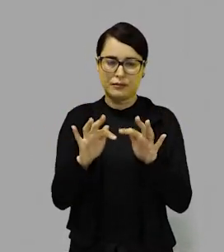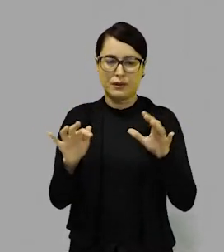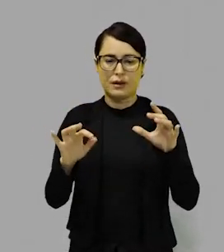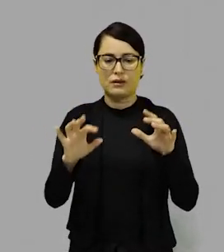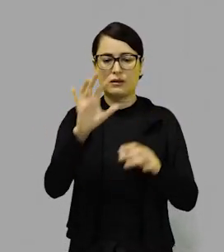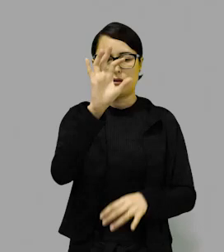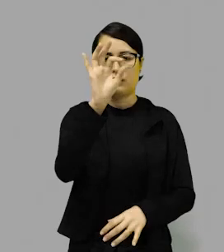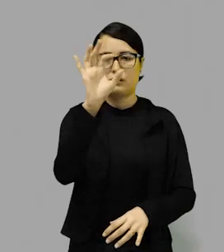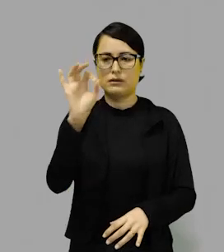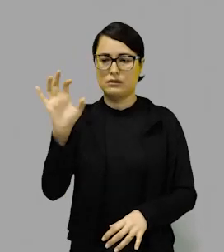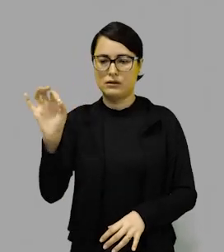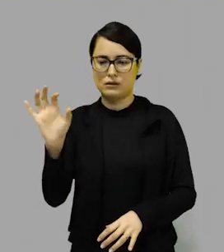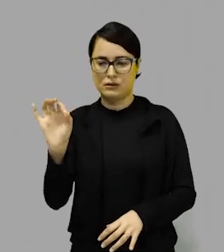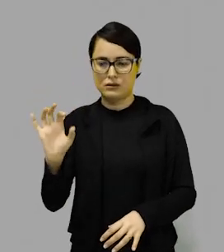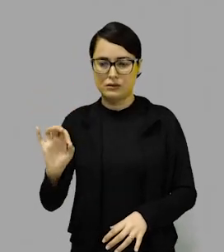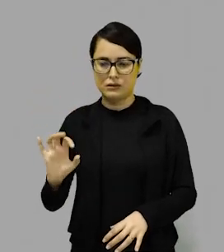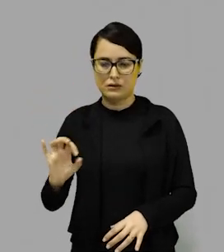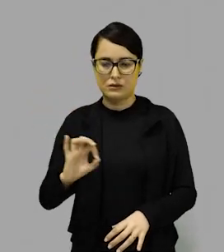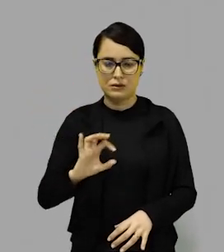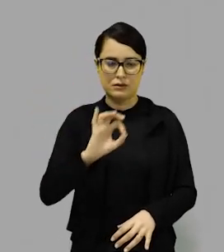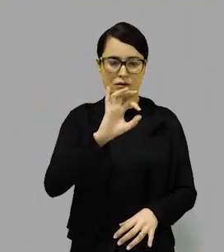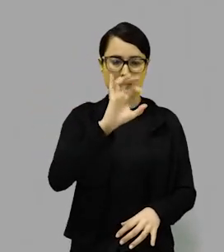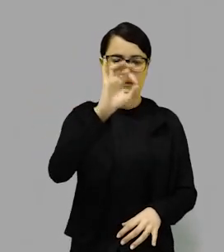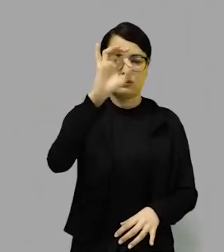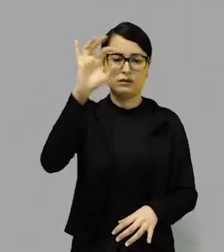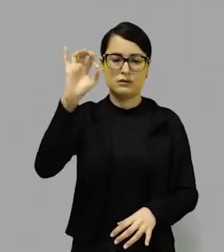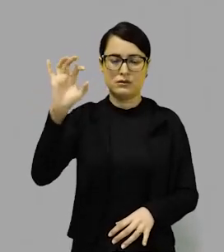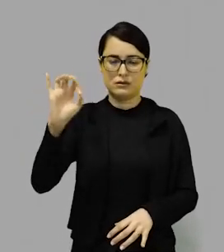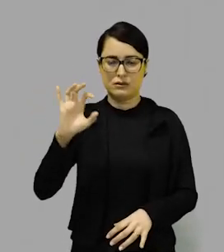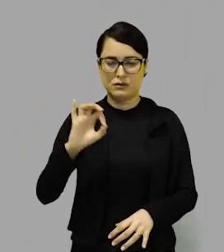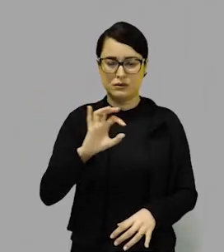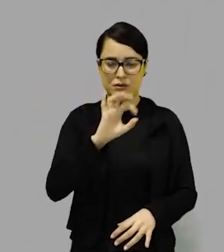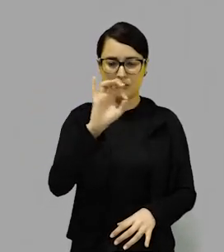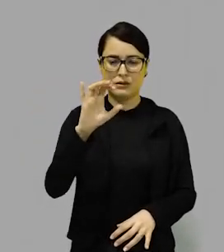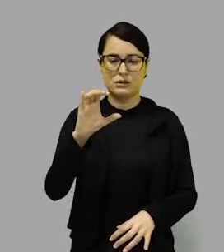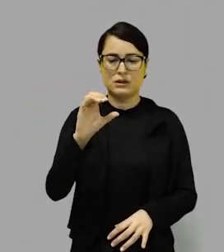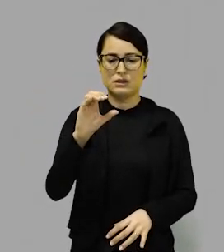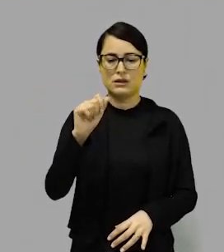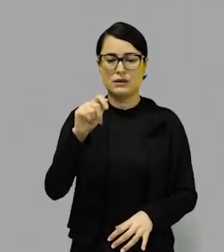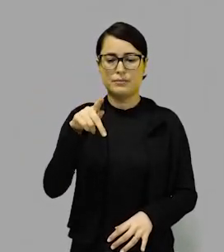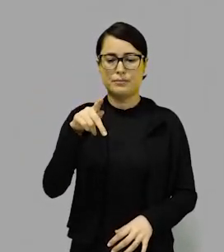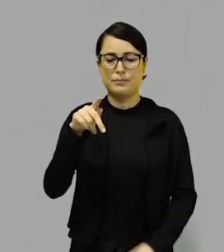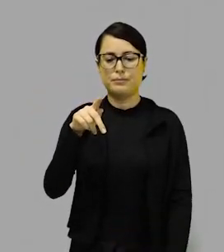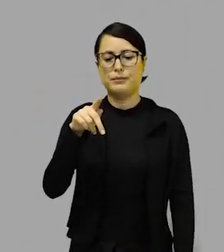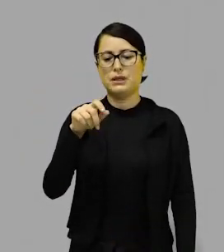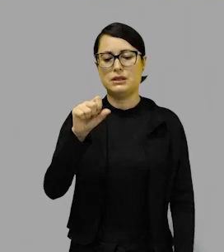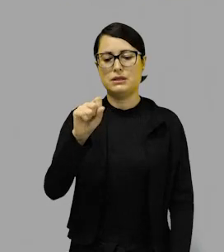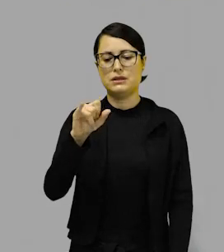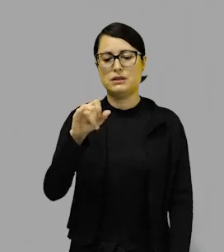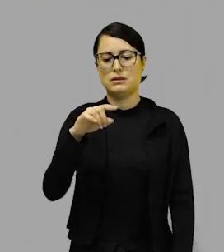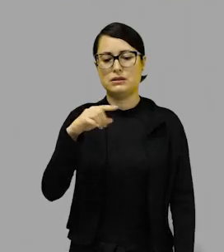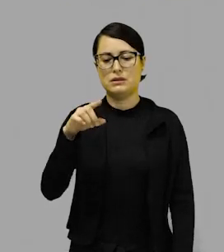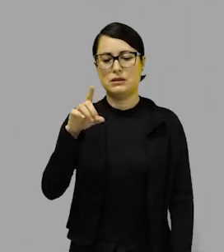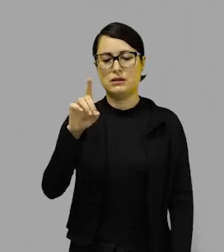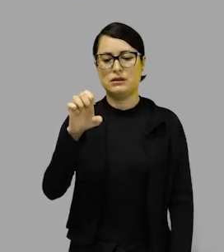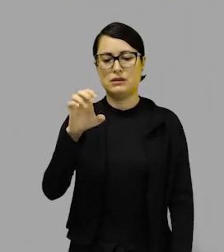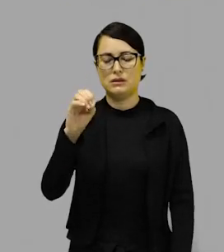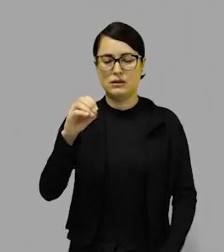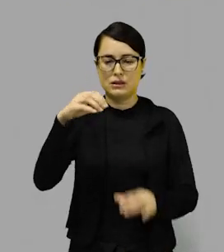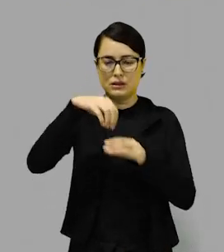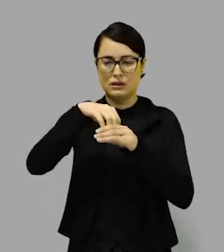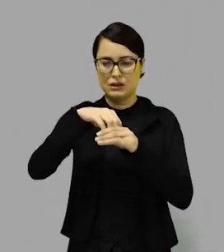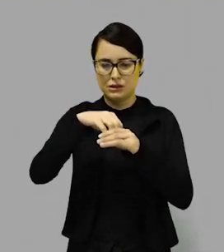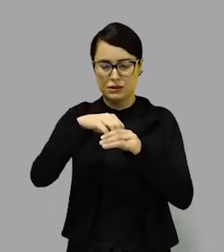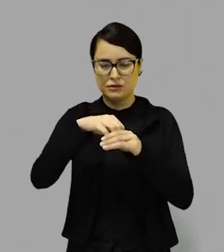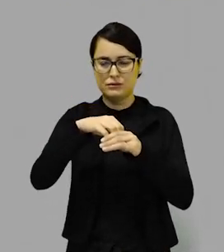cápsula proteica, que a gente chama de capsídeo, que está envolvendo o material genético. Tá? Mas